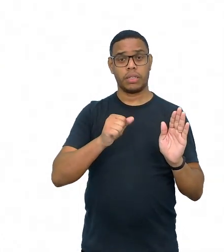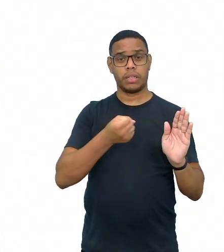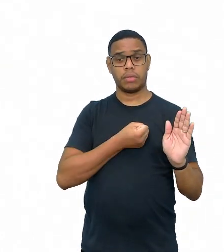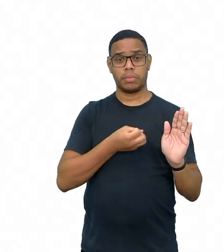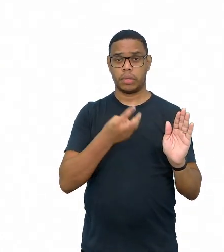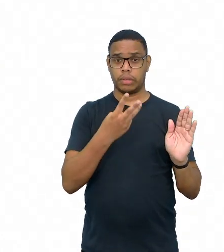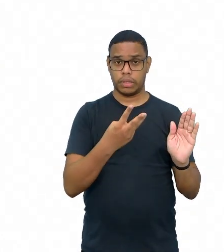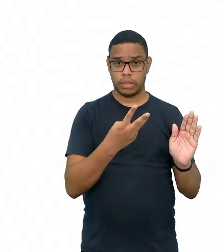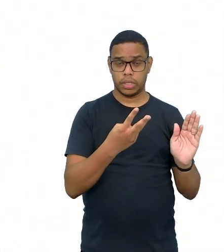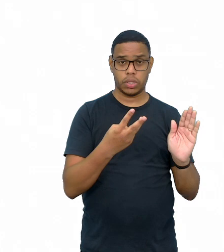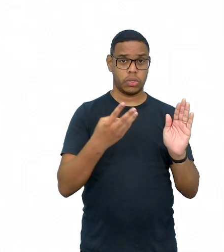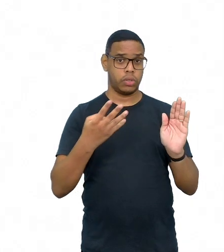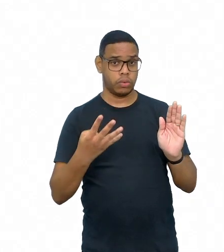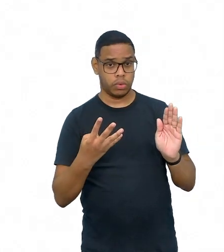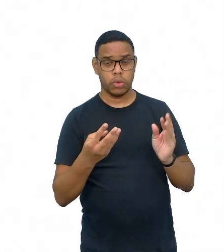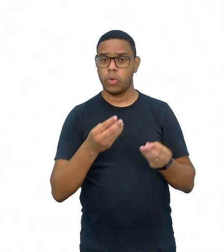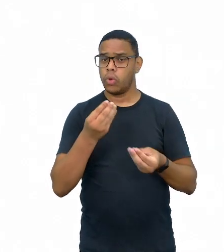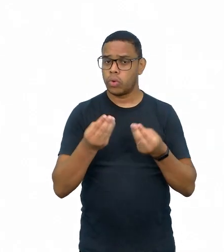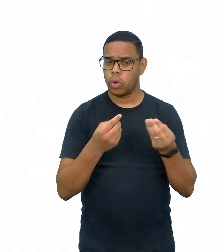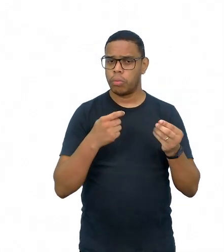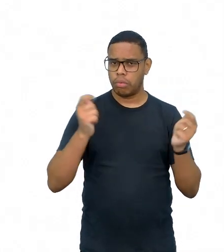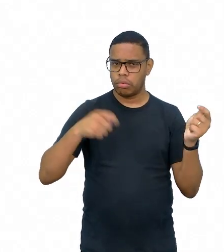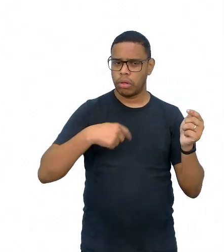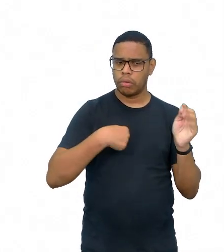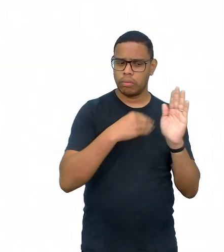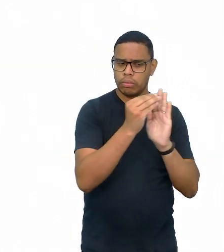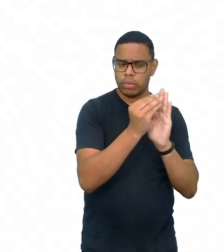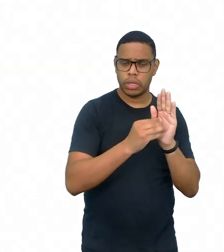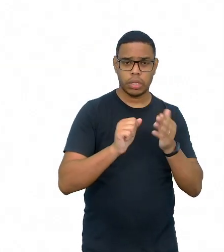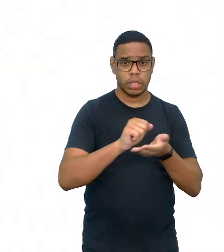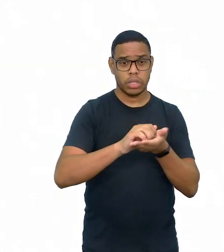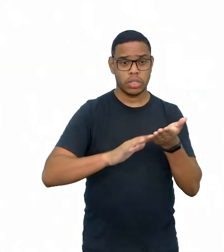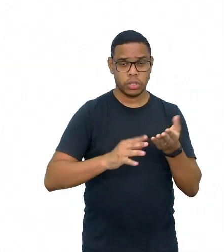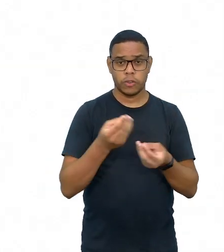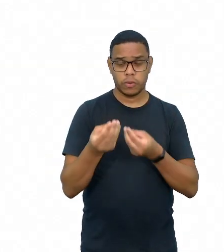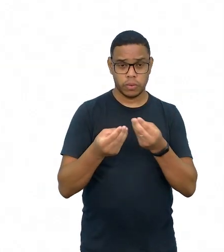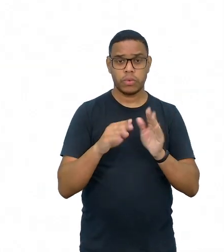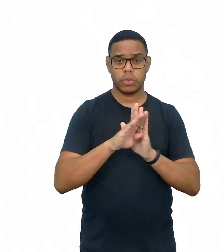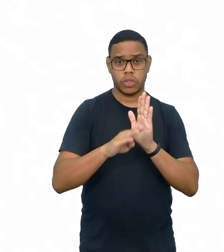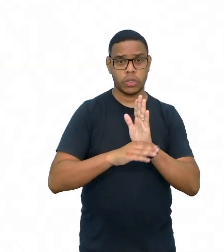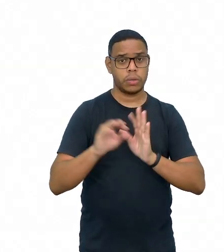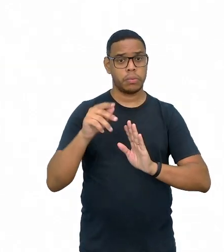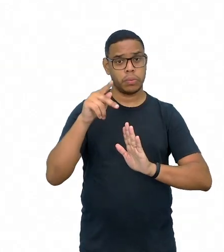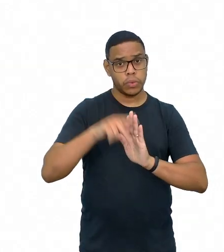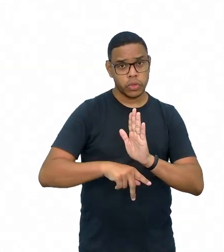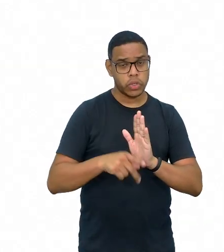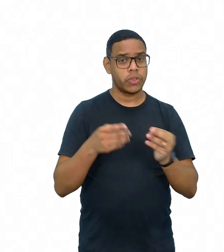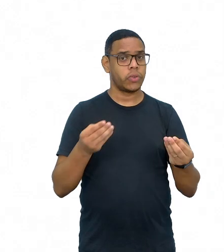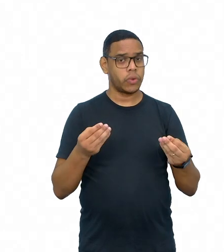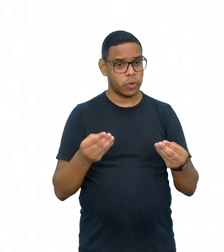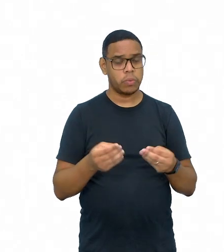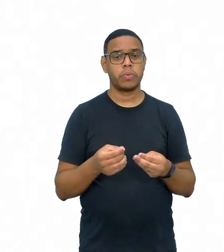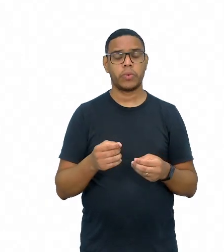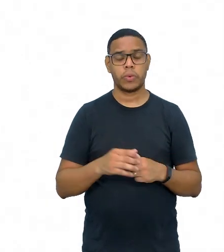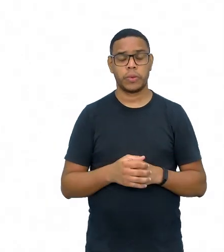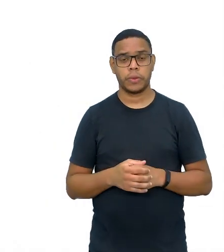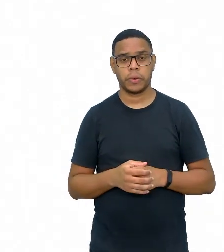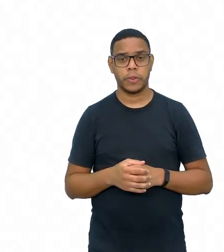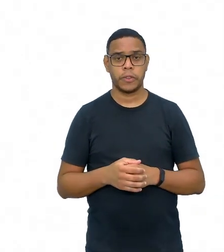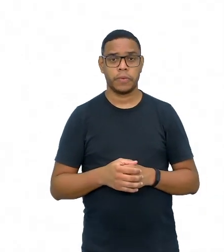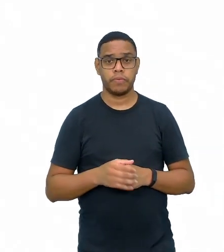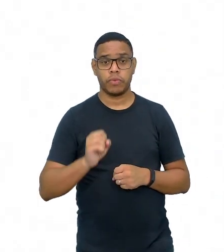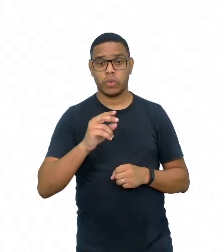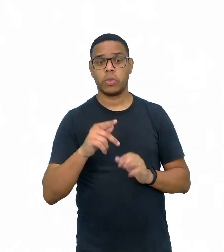SA34, né? Como eu posso introduzir essas atividades dentro de um grande projeto, né? Ou de